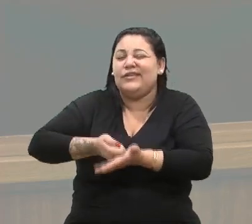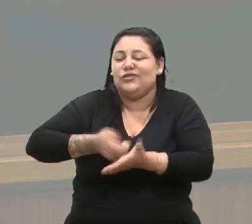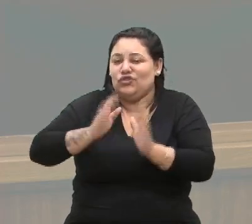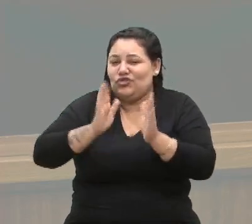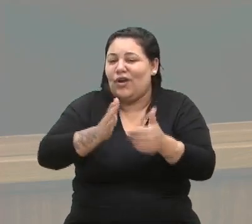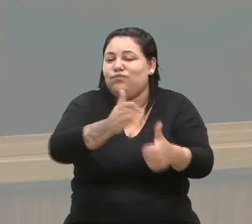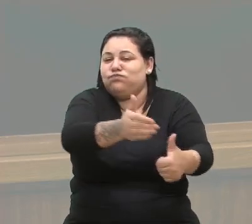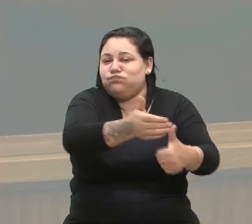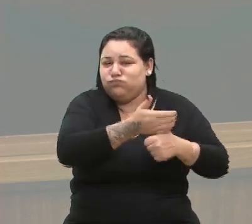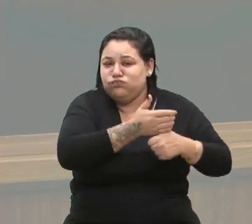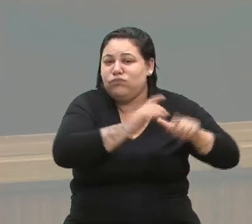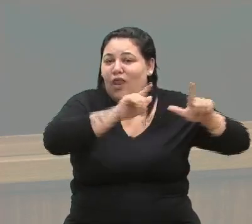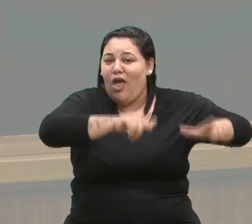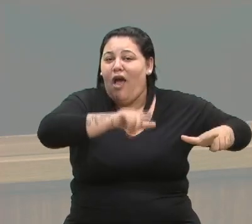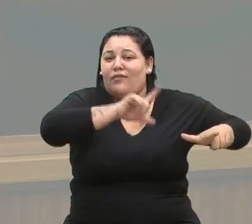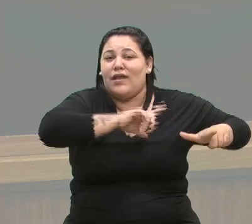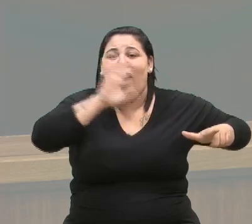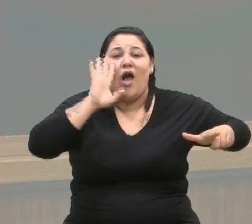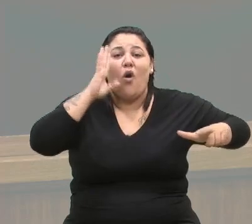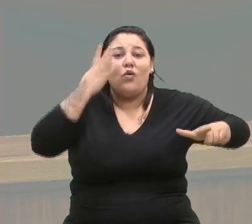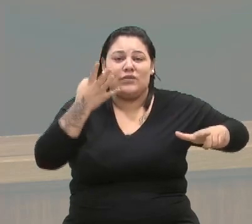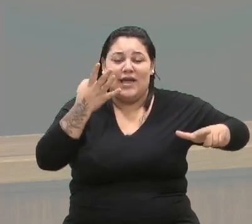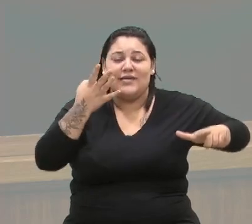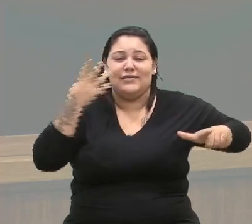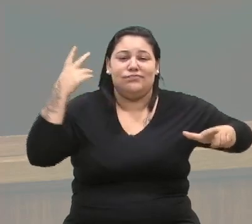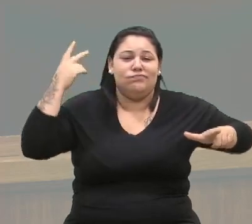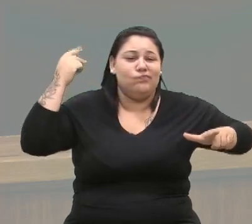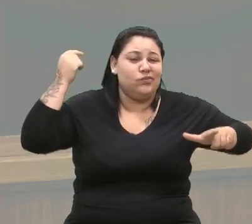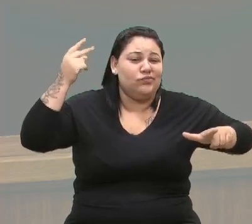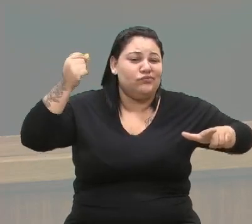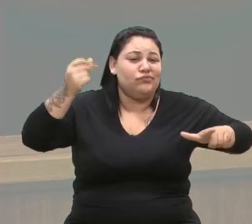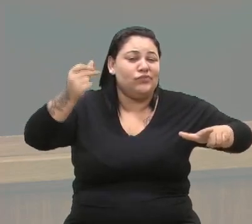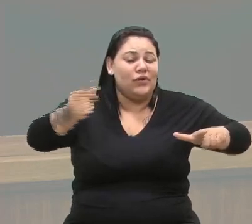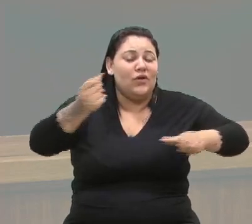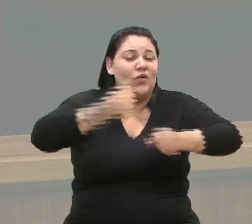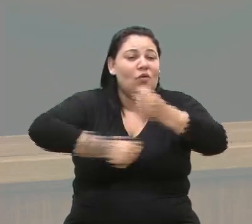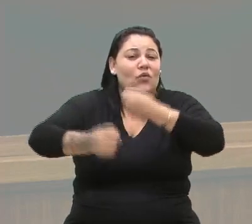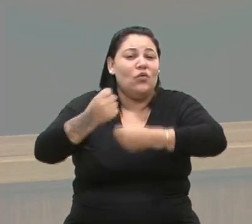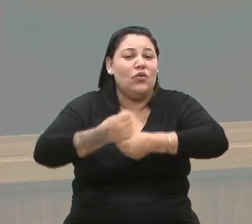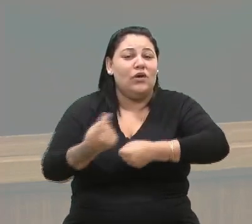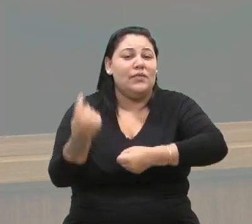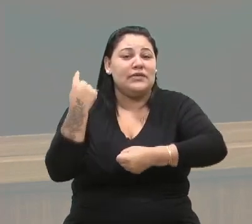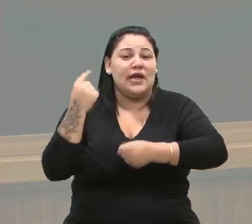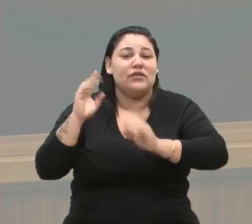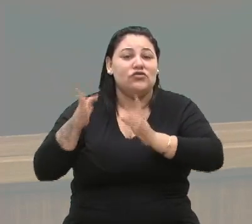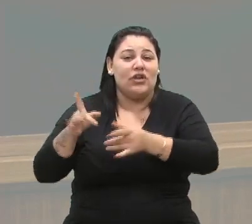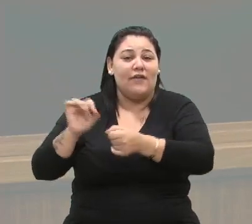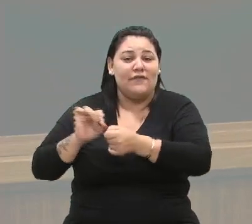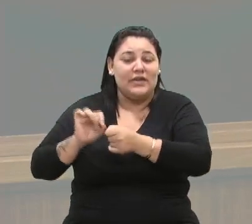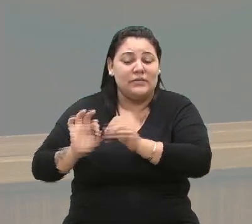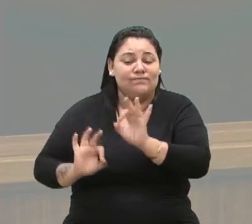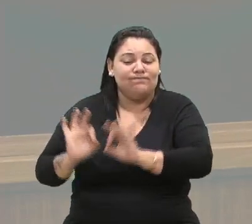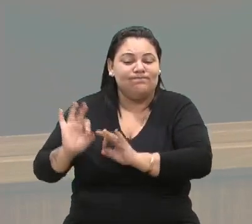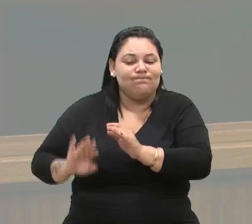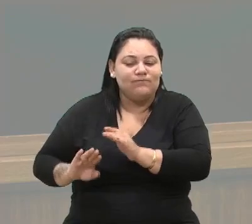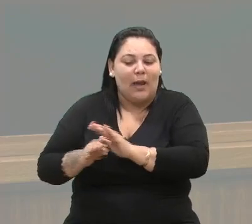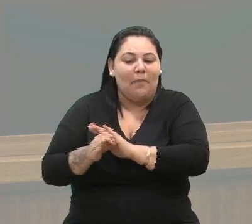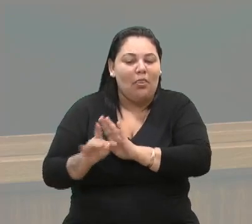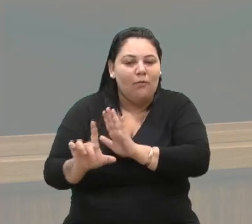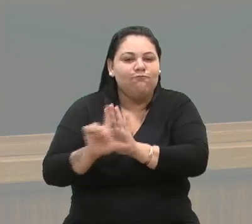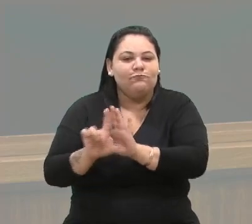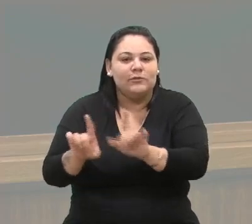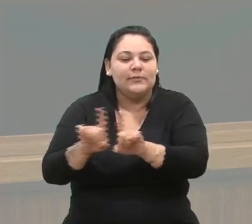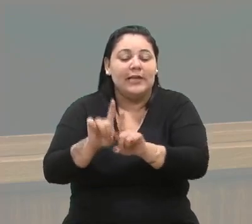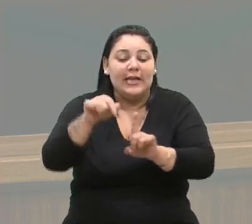que tem acontecido nos últimos anos, o ano passado já se fez uma readequação da lei,